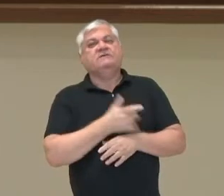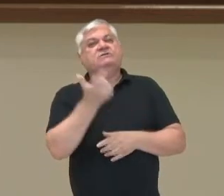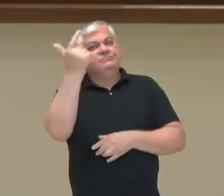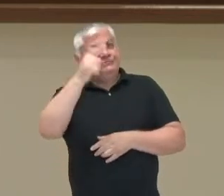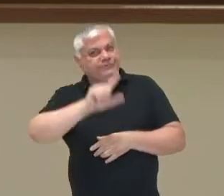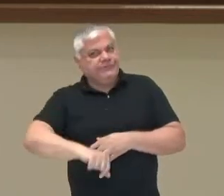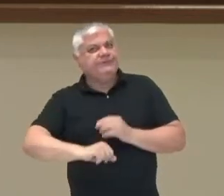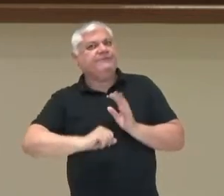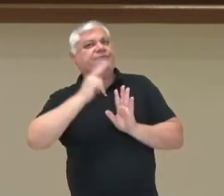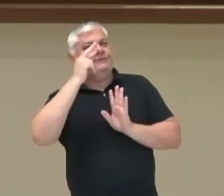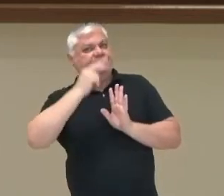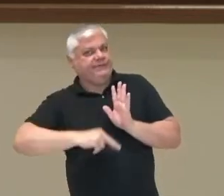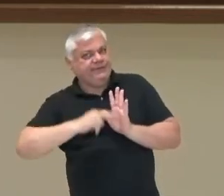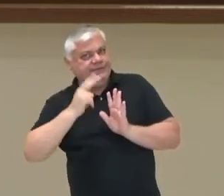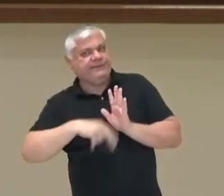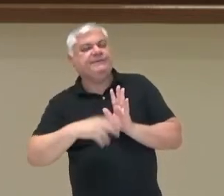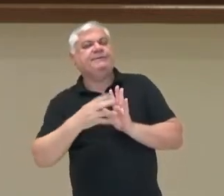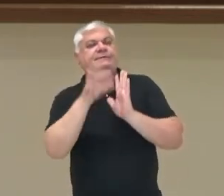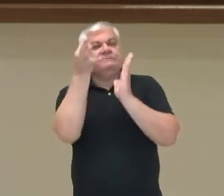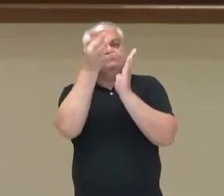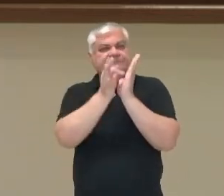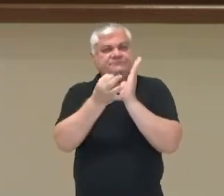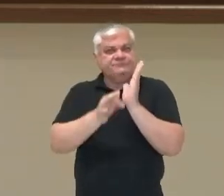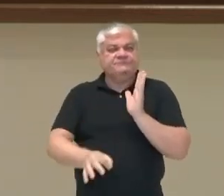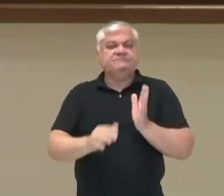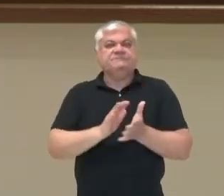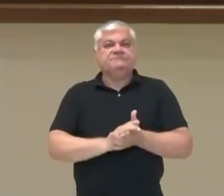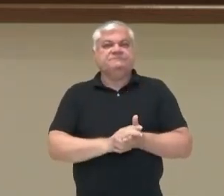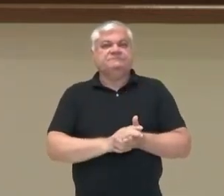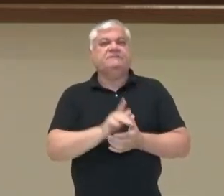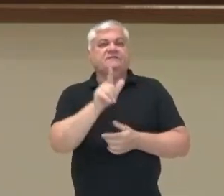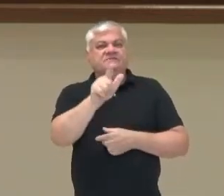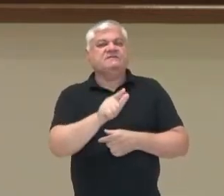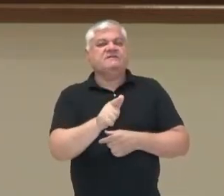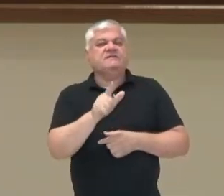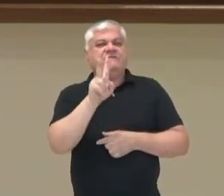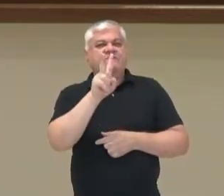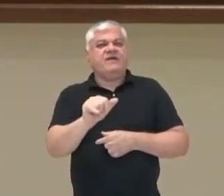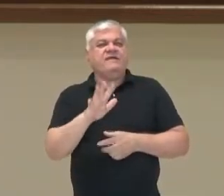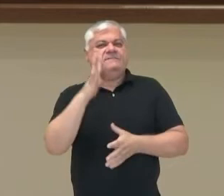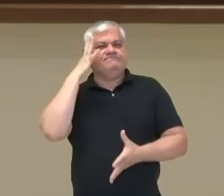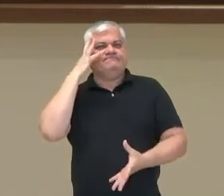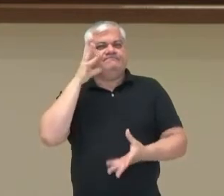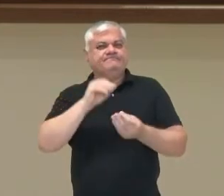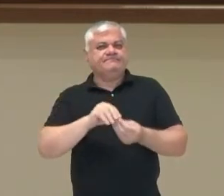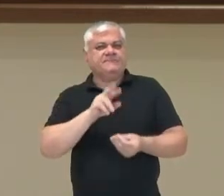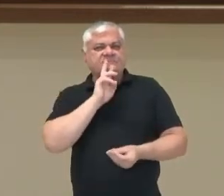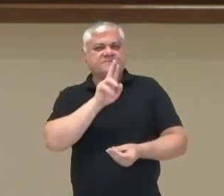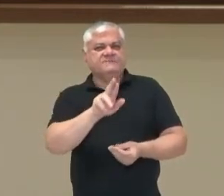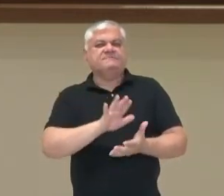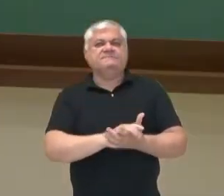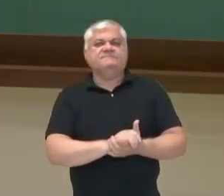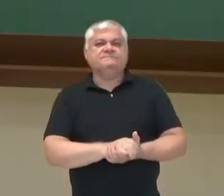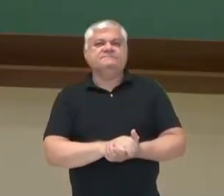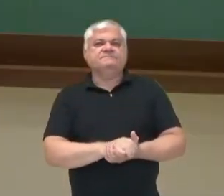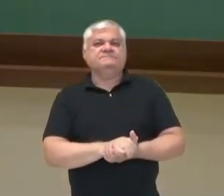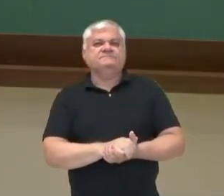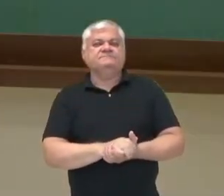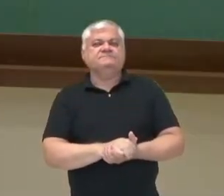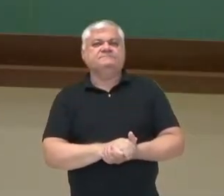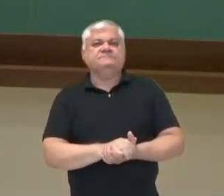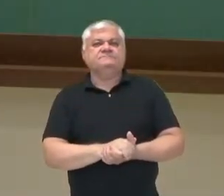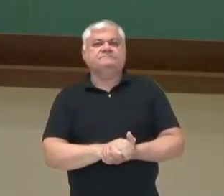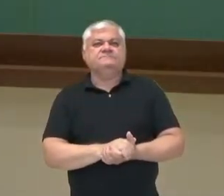a conferência, certo? E você vai então conseguir então responder aí, tá? Vejamos